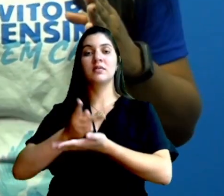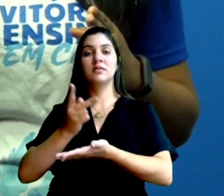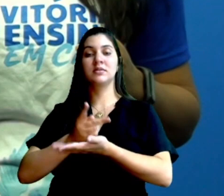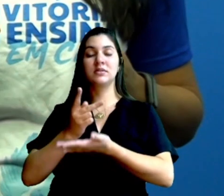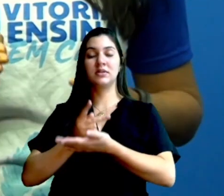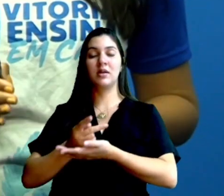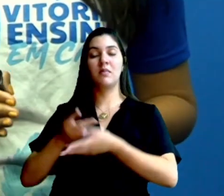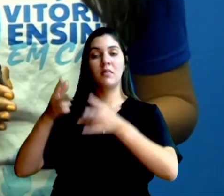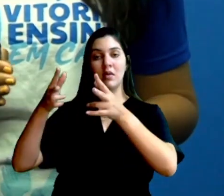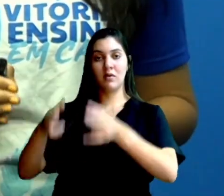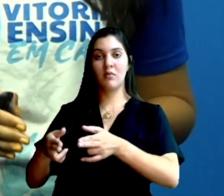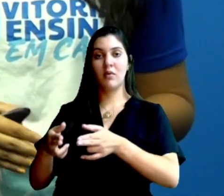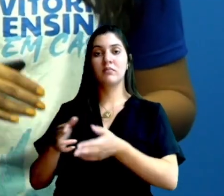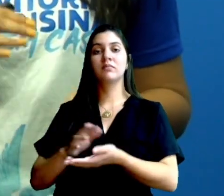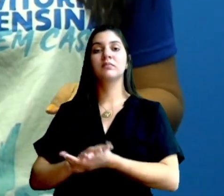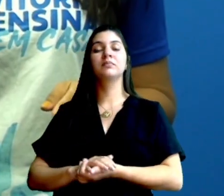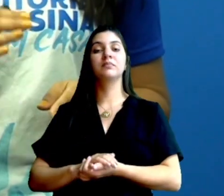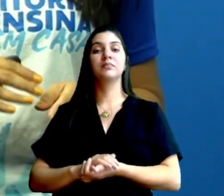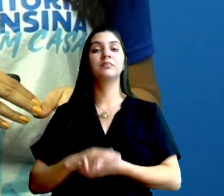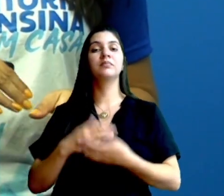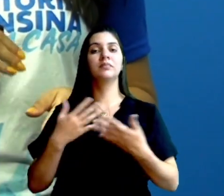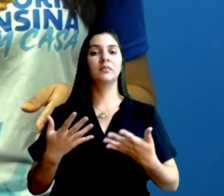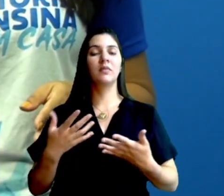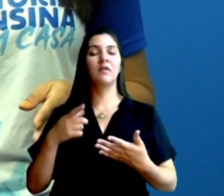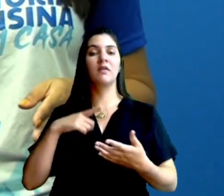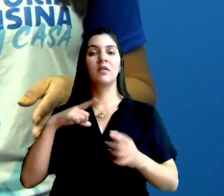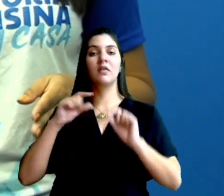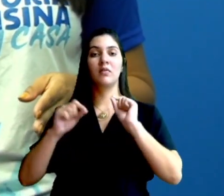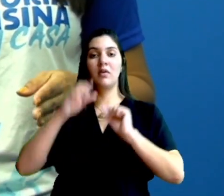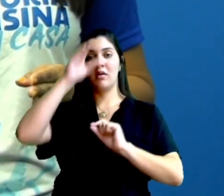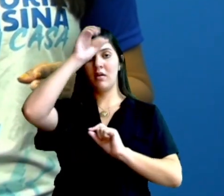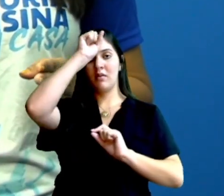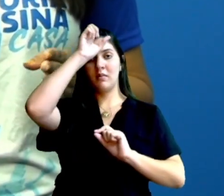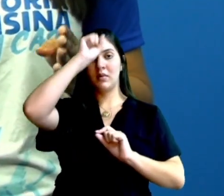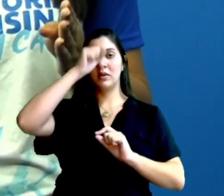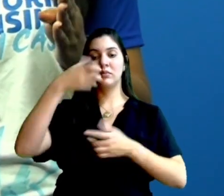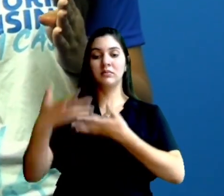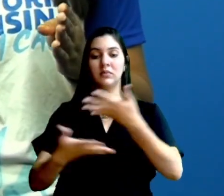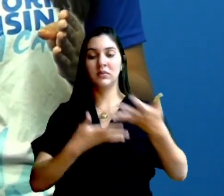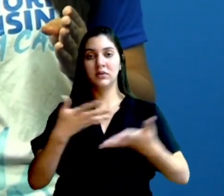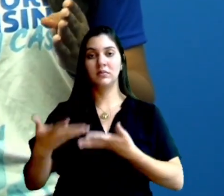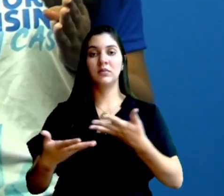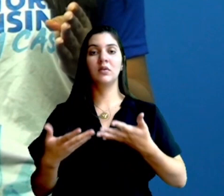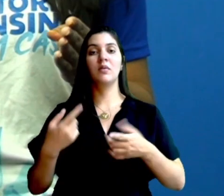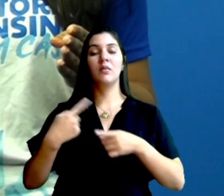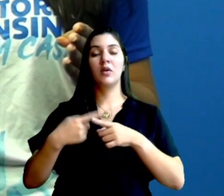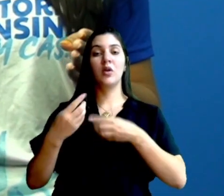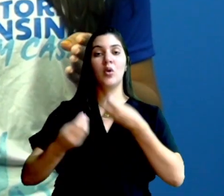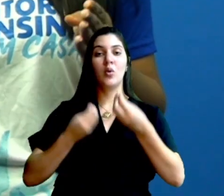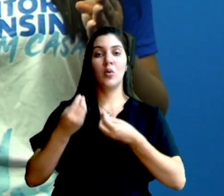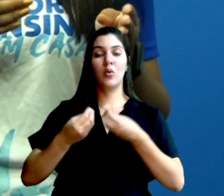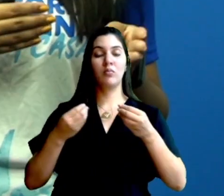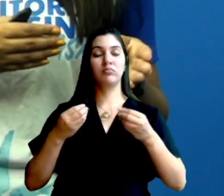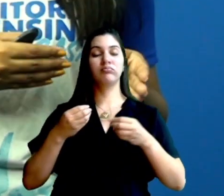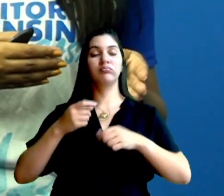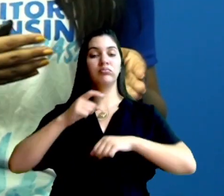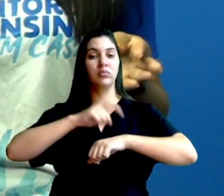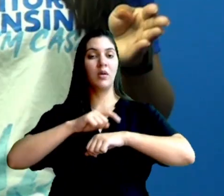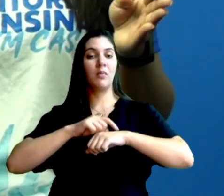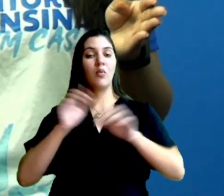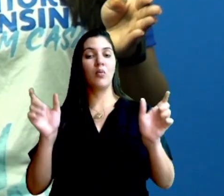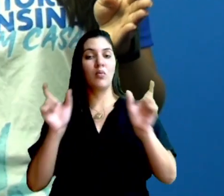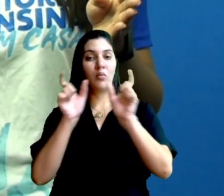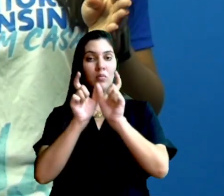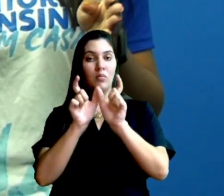sempre daquele jeitinho que está ali. E aí a gente está aprendendo sobre particípio porque, como é um tempo